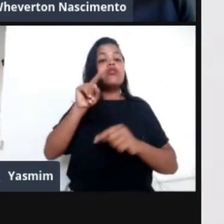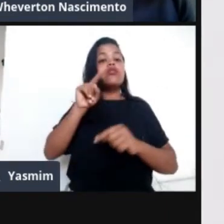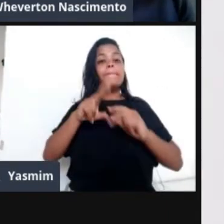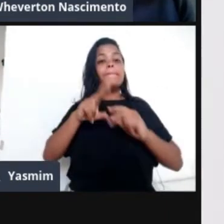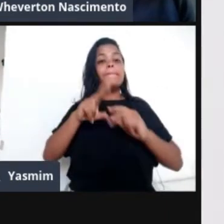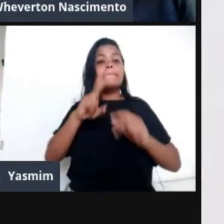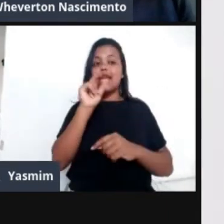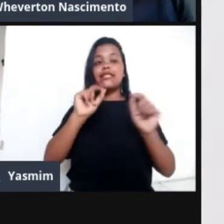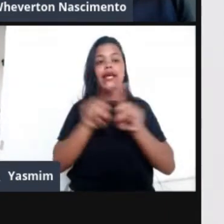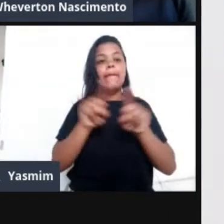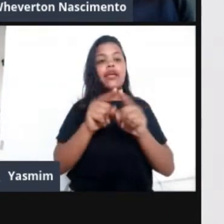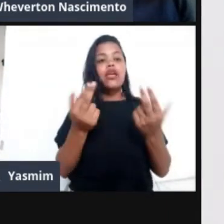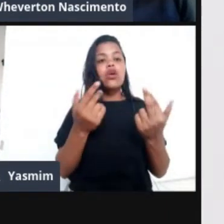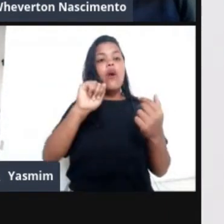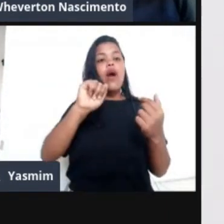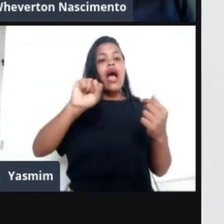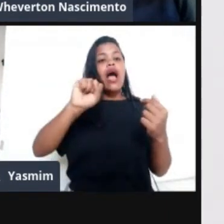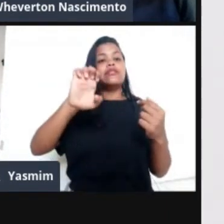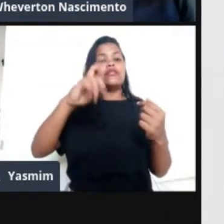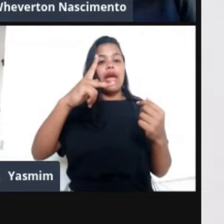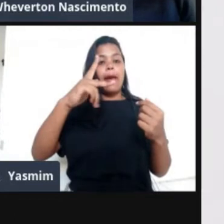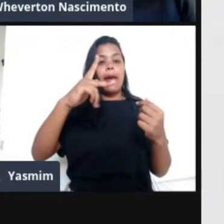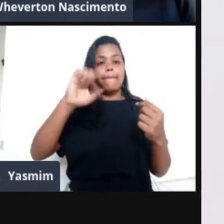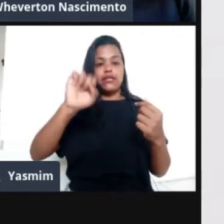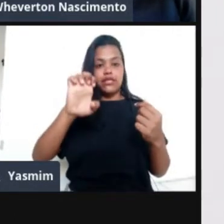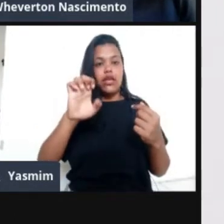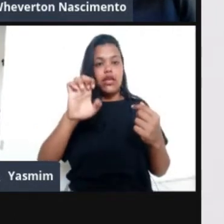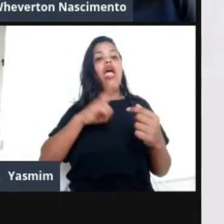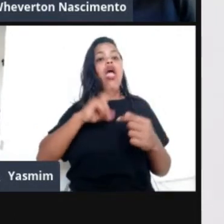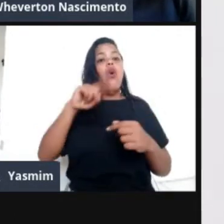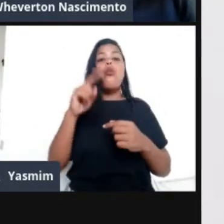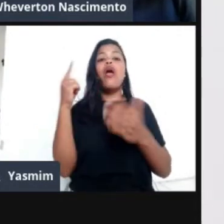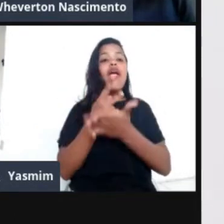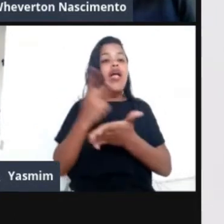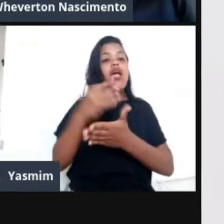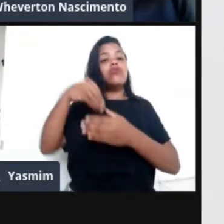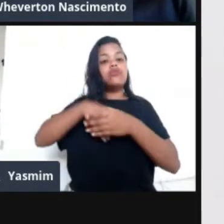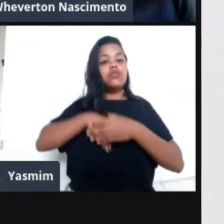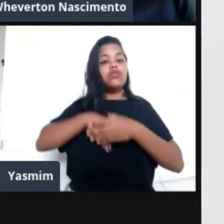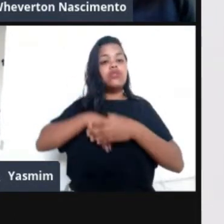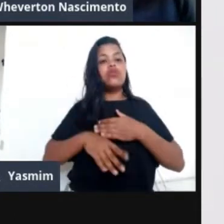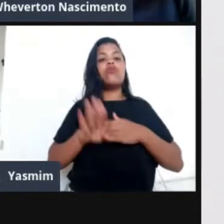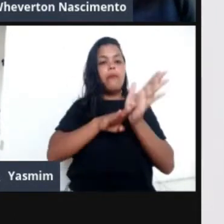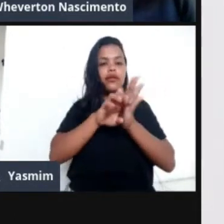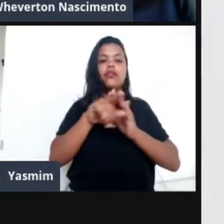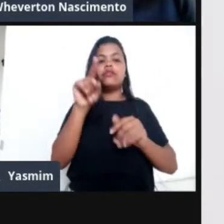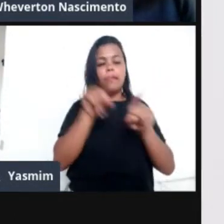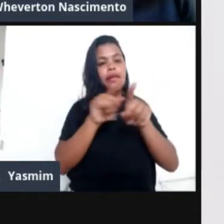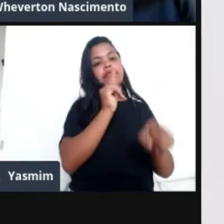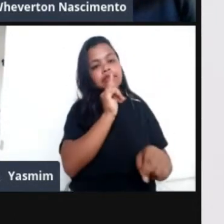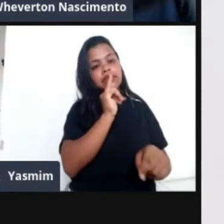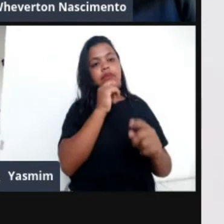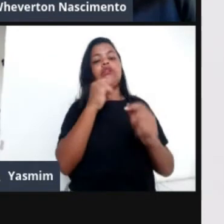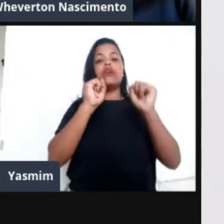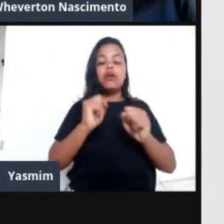conhece, que é a sepse. A sepse, que é uma falha sistêmica provocada por uma infecção bacteriana, por exemplo, ele também provoca esse aumento